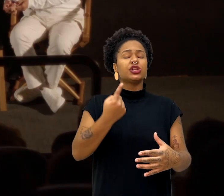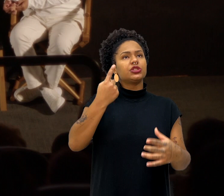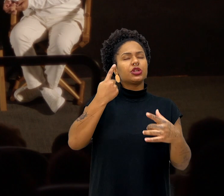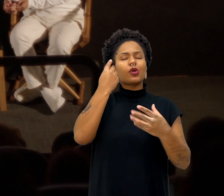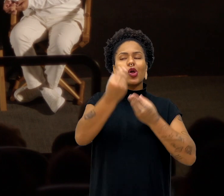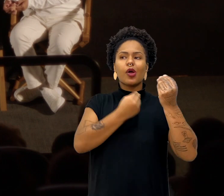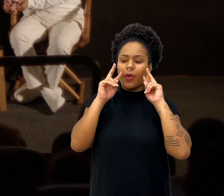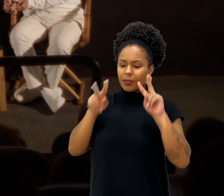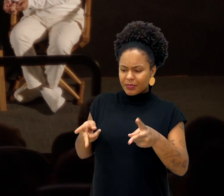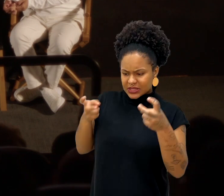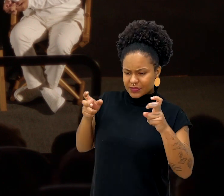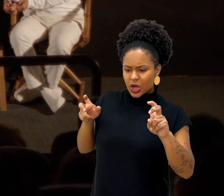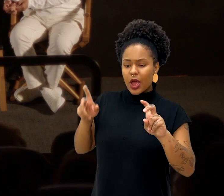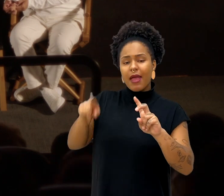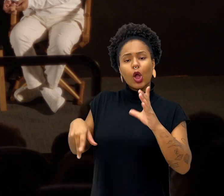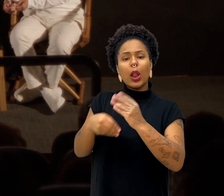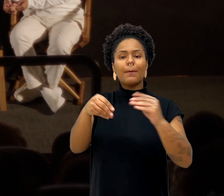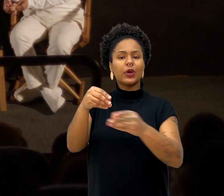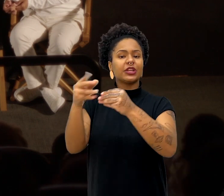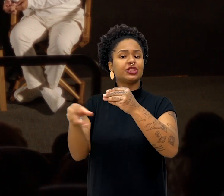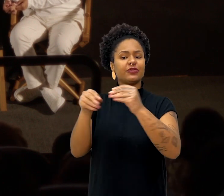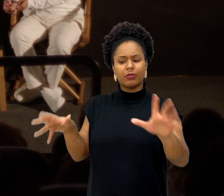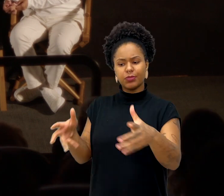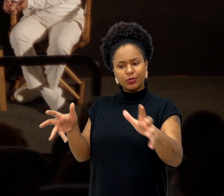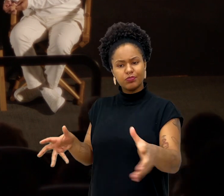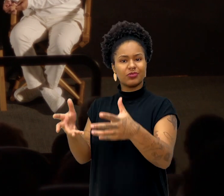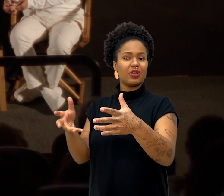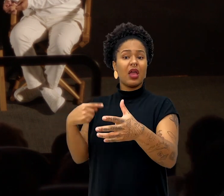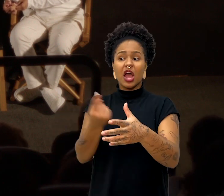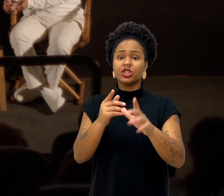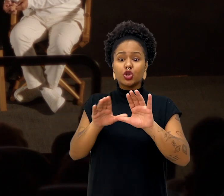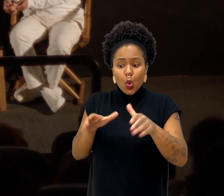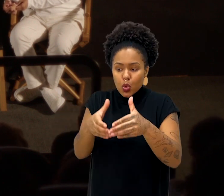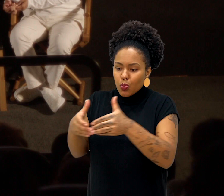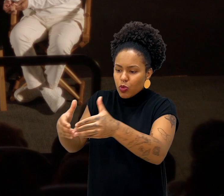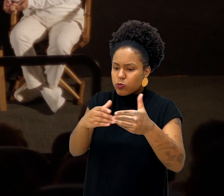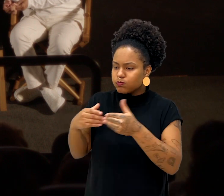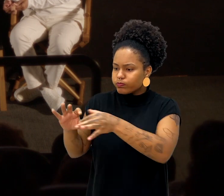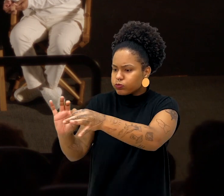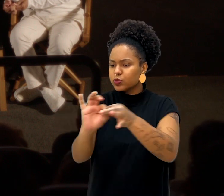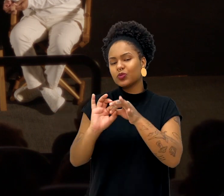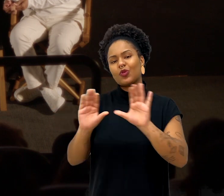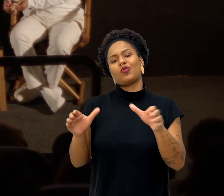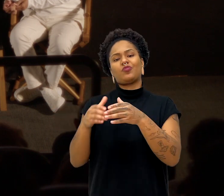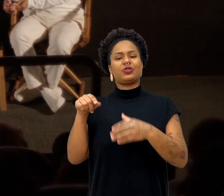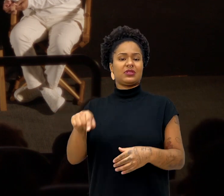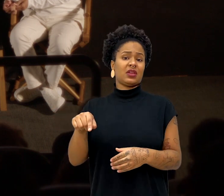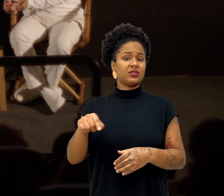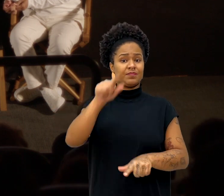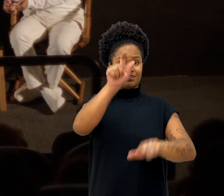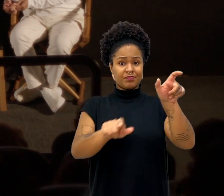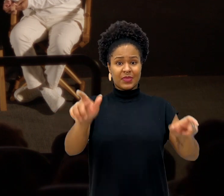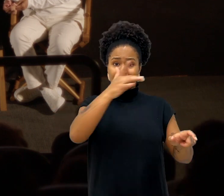ter essa lente colaborativa, ao invés da gente se unir enquanto grupo, se unir enquanto comunidade.